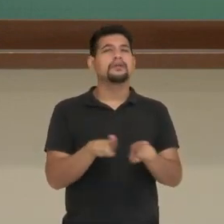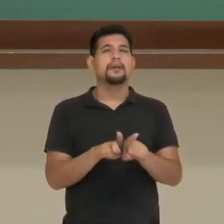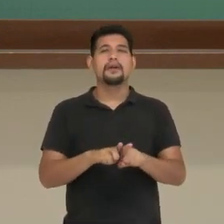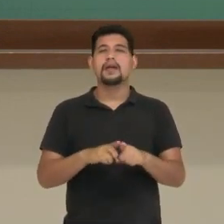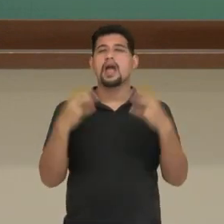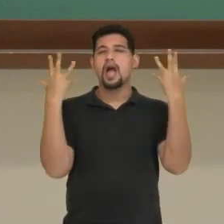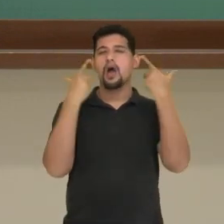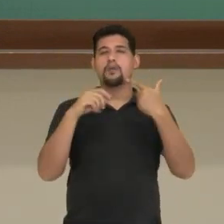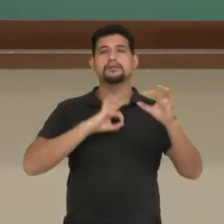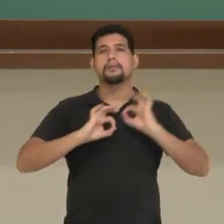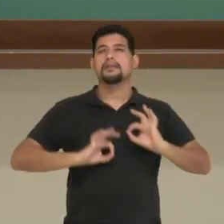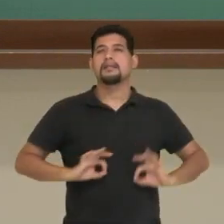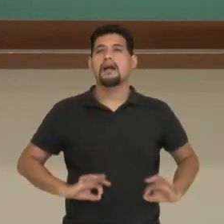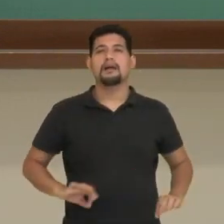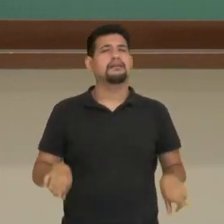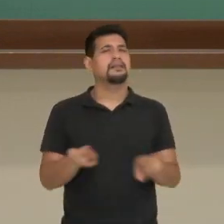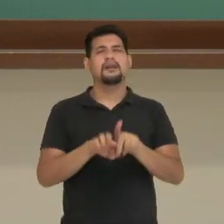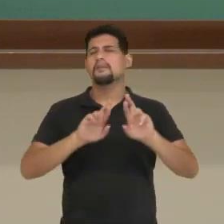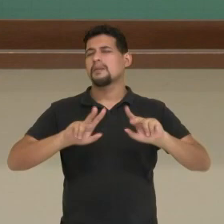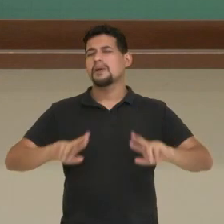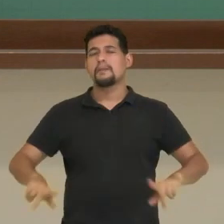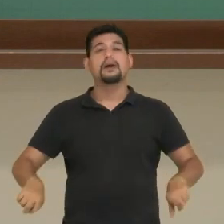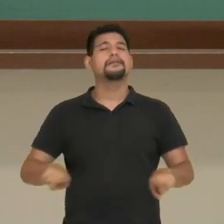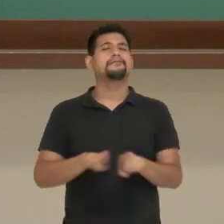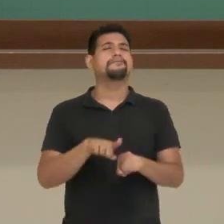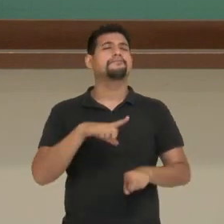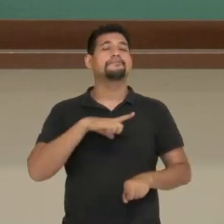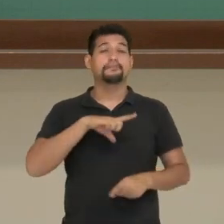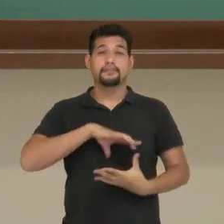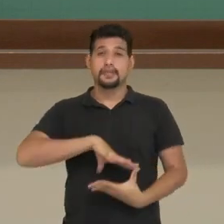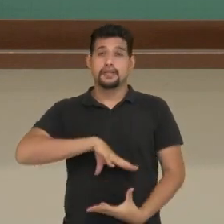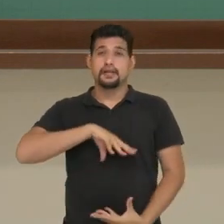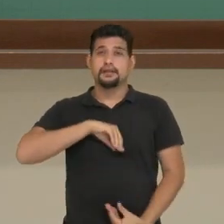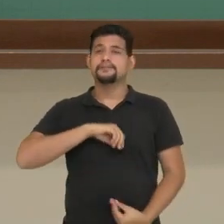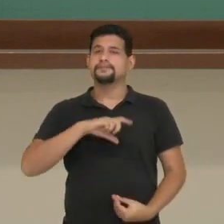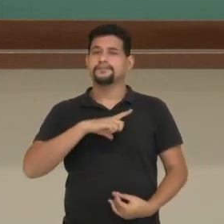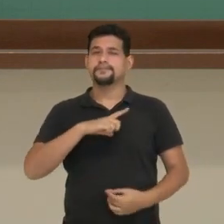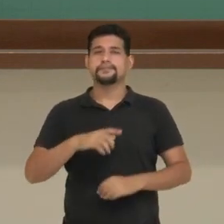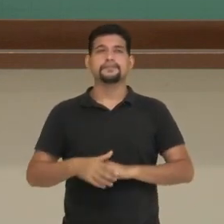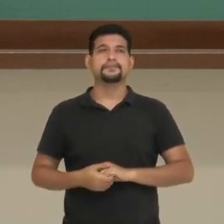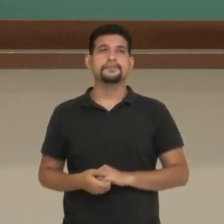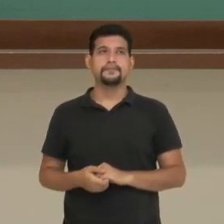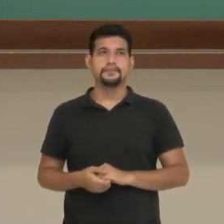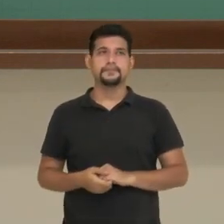pintada, jaguatirica, que são animais que possuem a placenta.